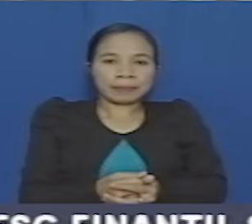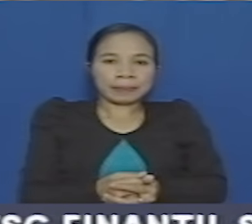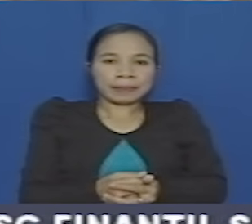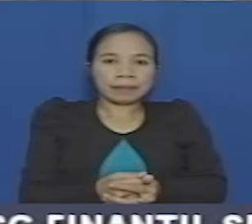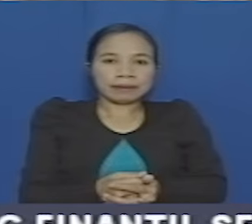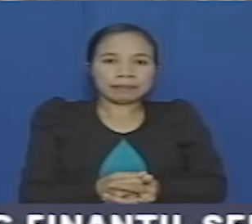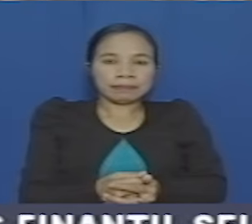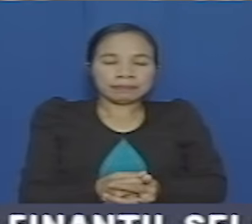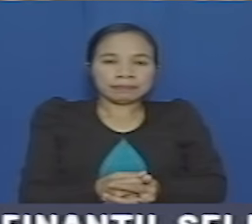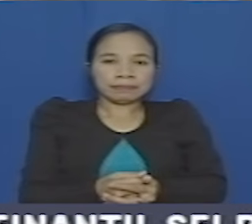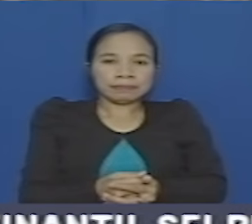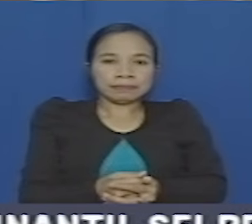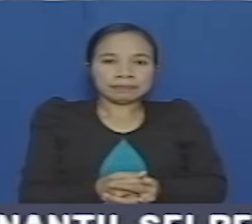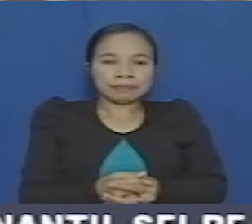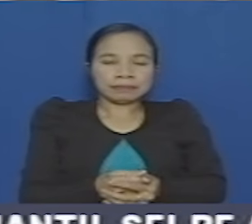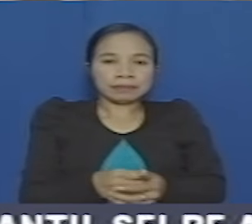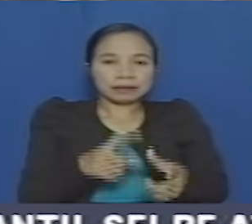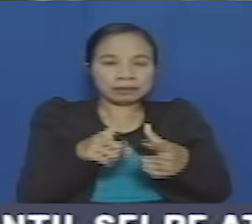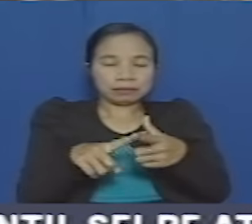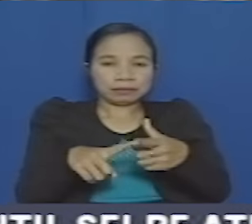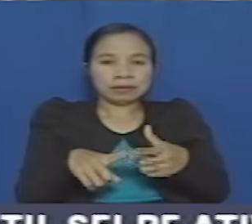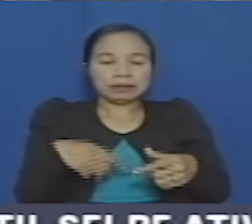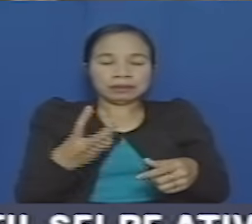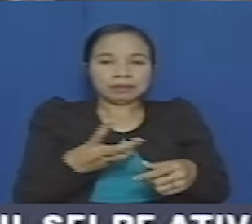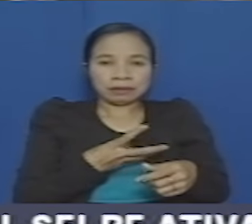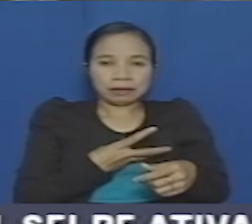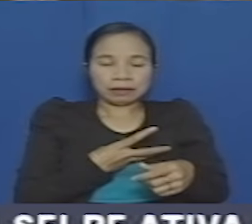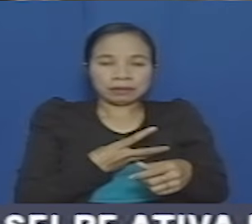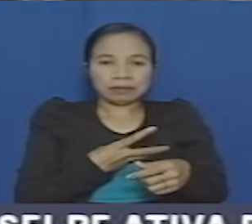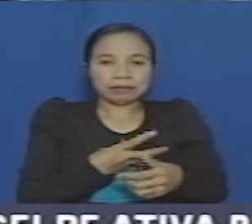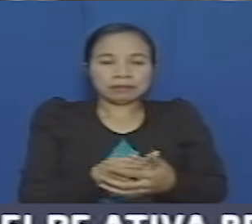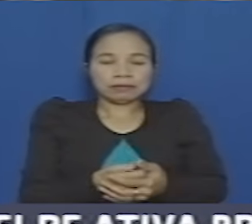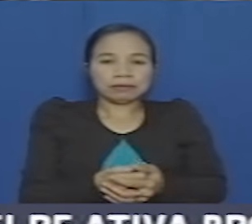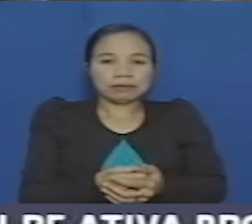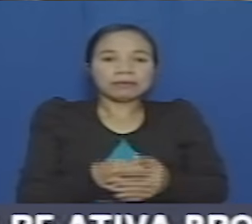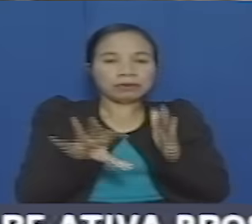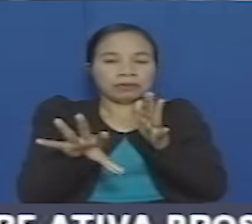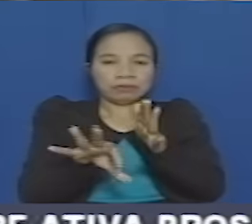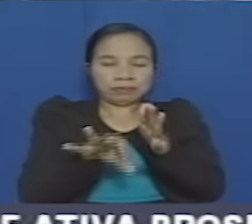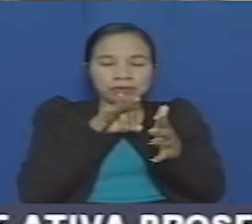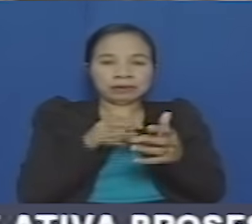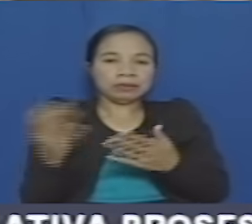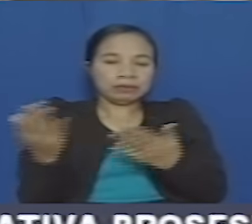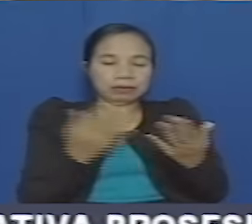Tapi, falun mo sedai? Ya, falun ko, tau bai halo.